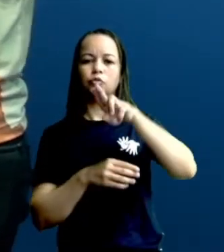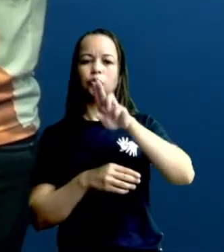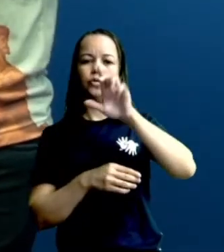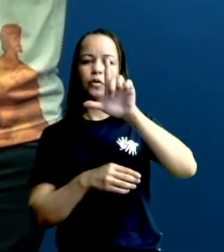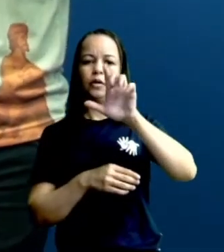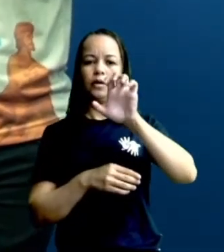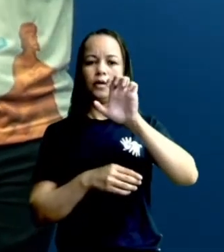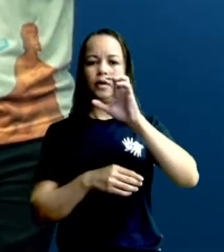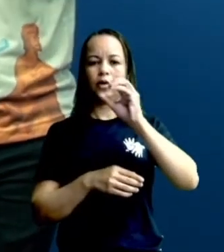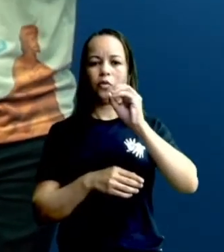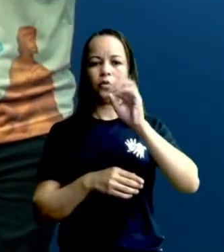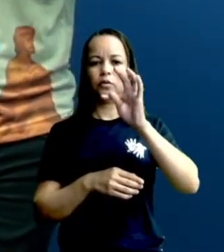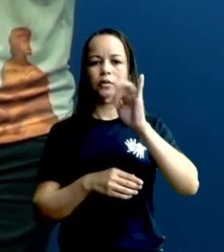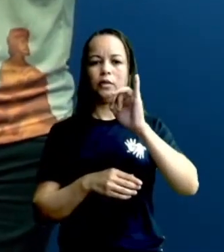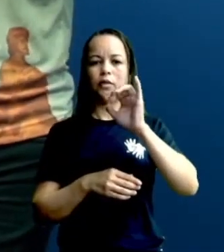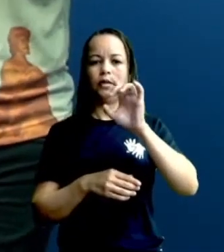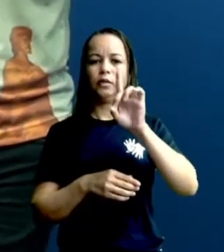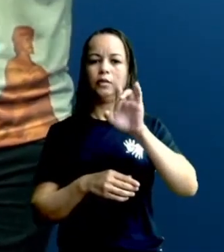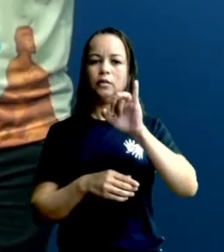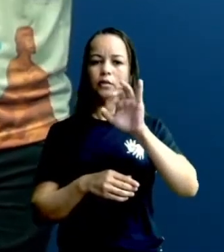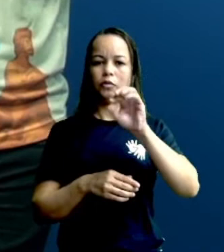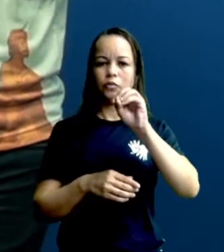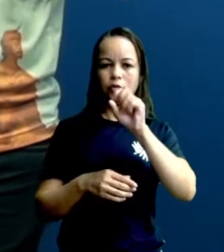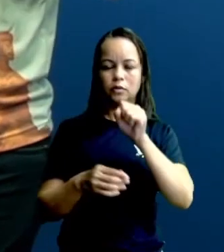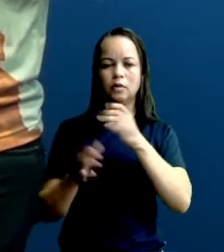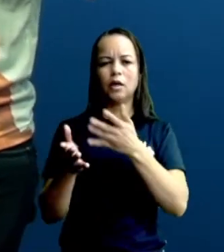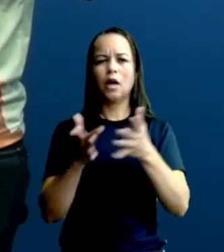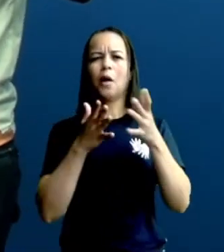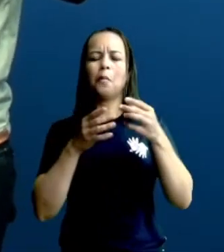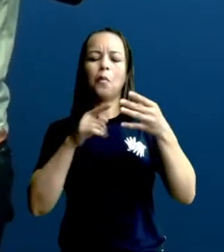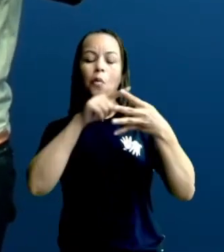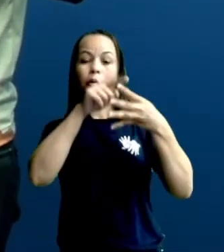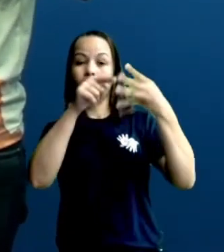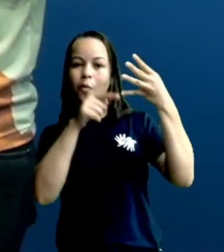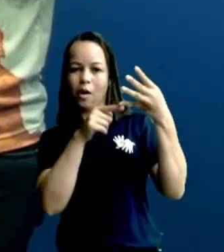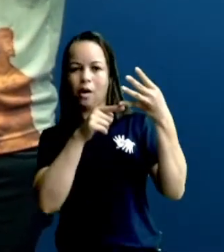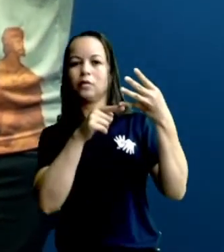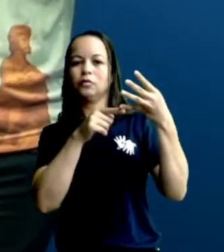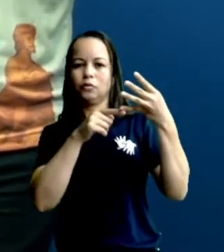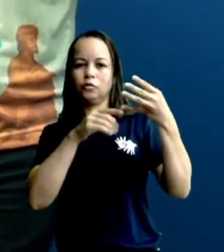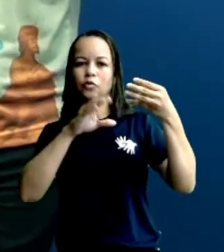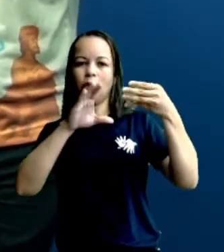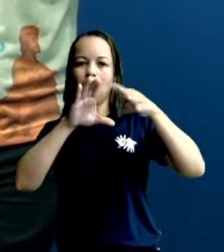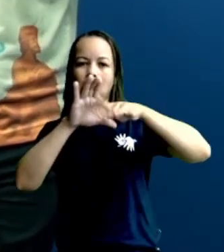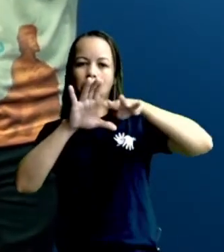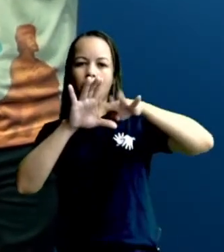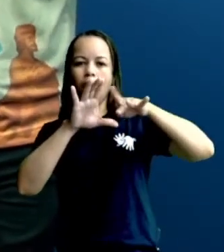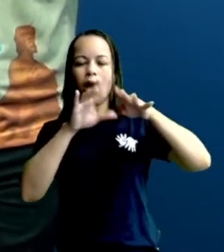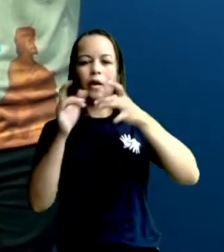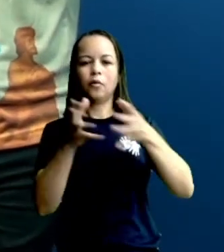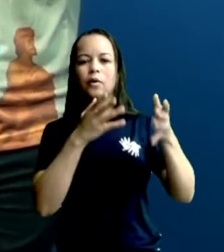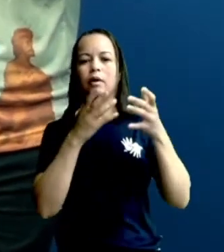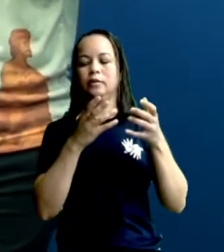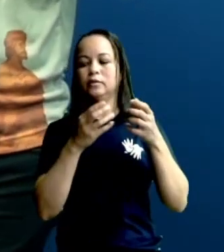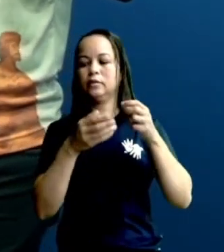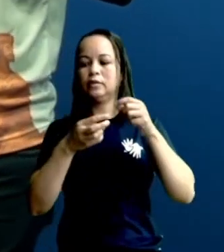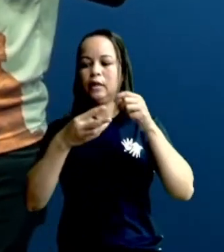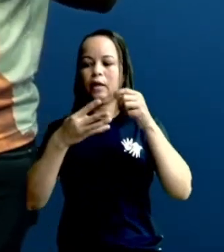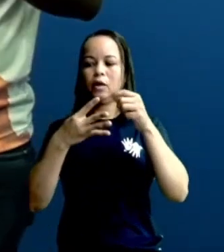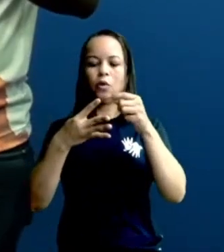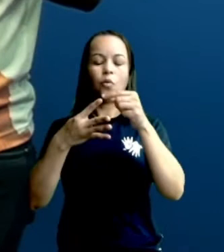código de barras é formado basicamente por 4 moléculas chamadas de guanina,